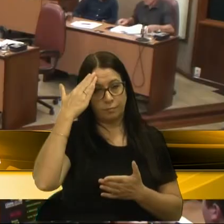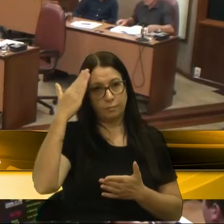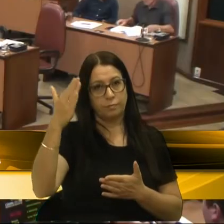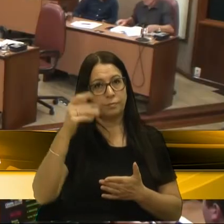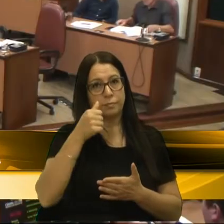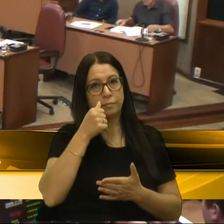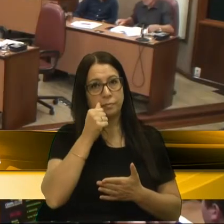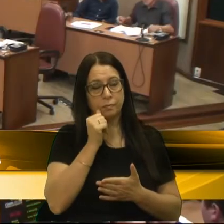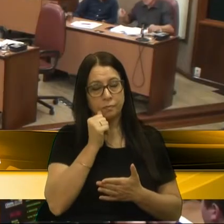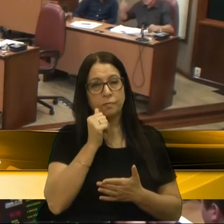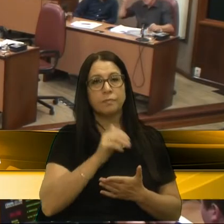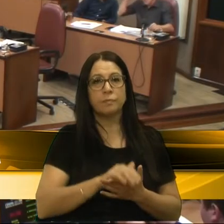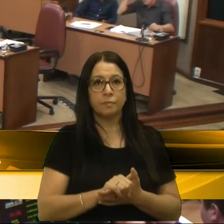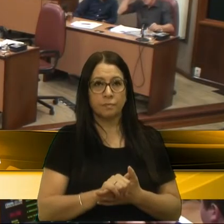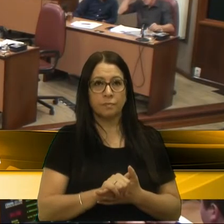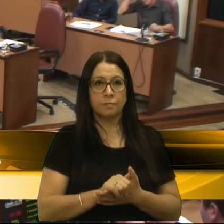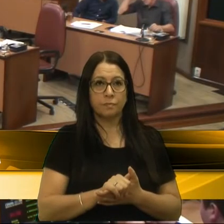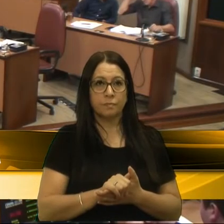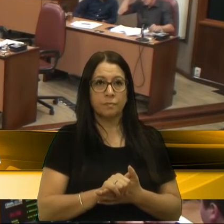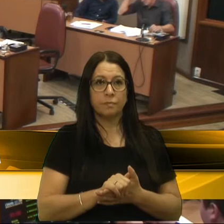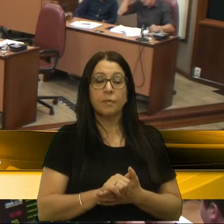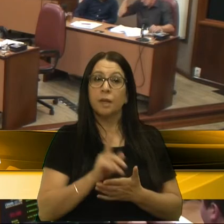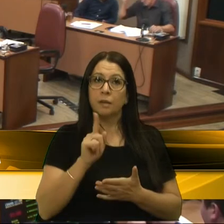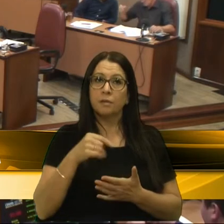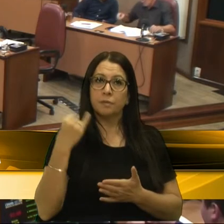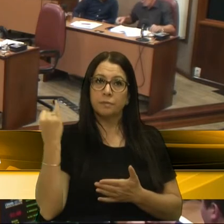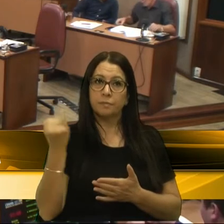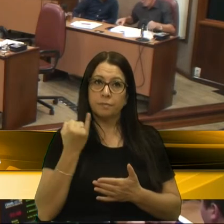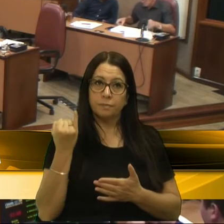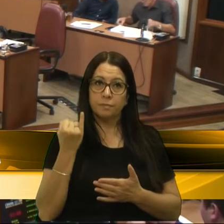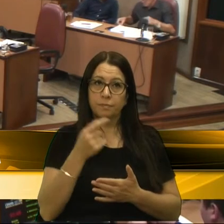vereadora Paula. E é tão importante